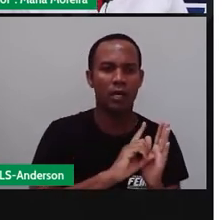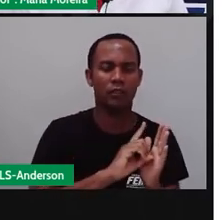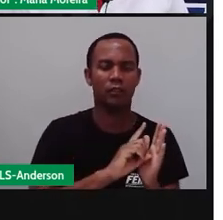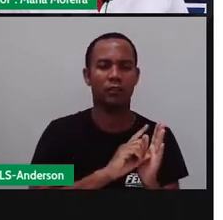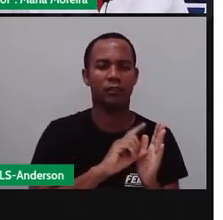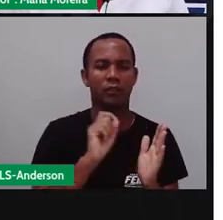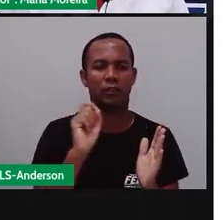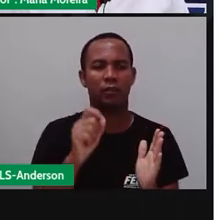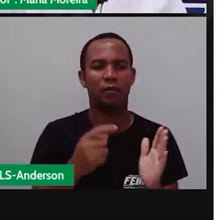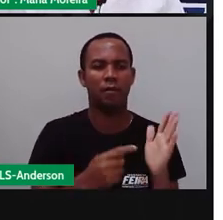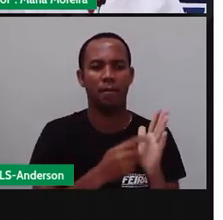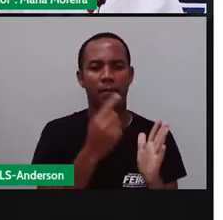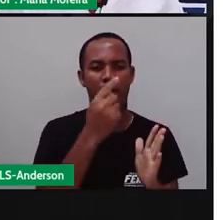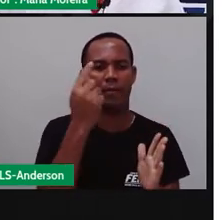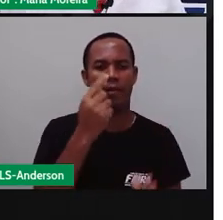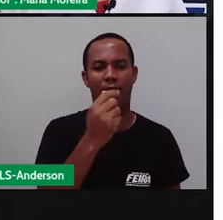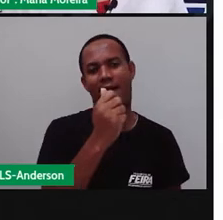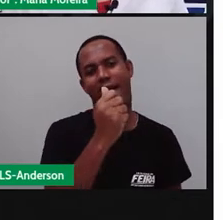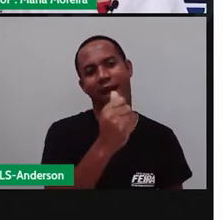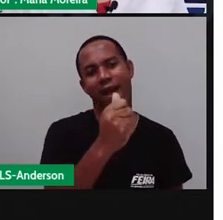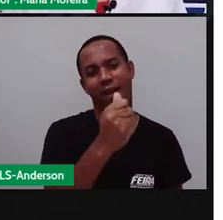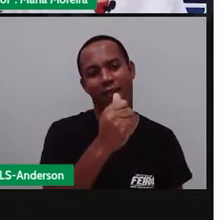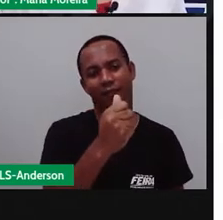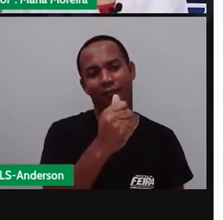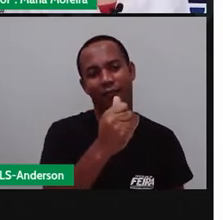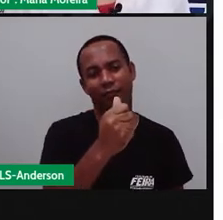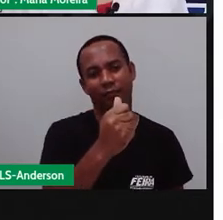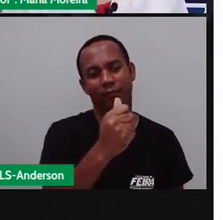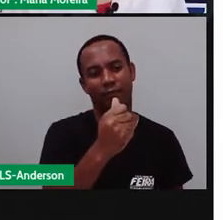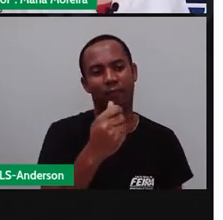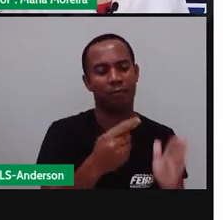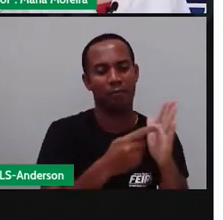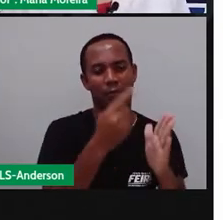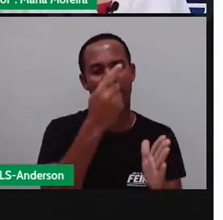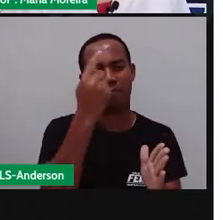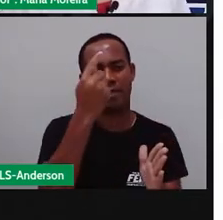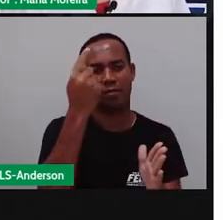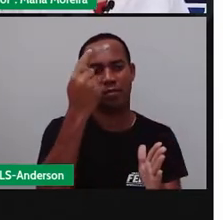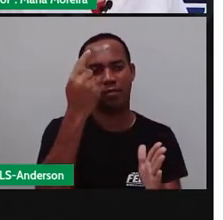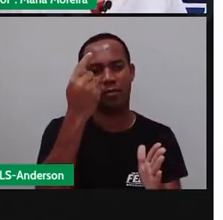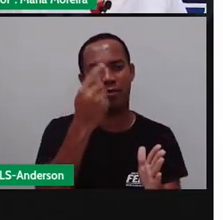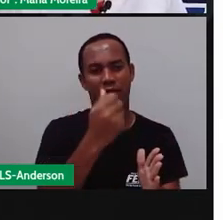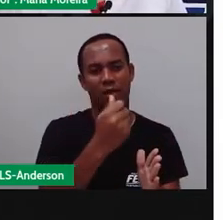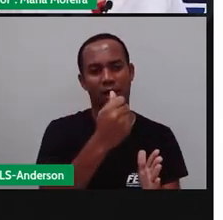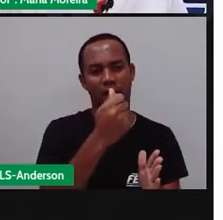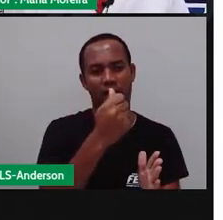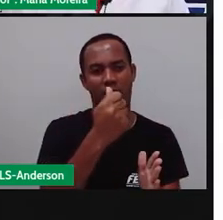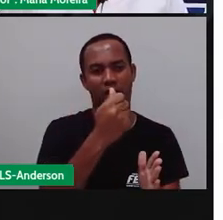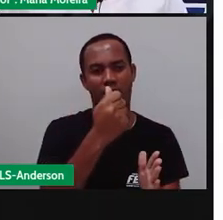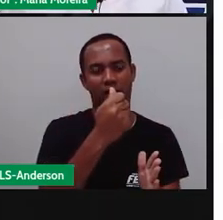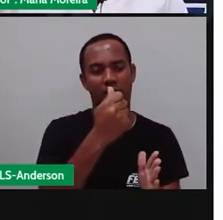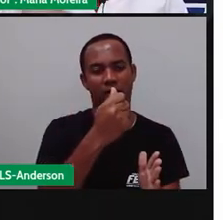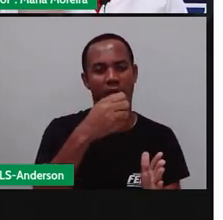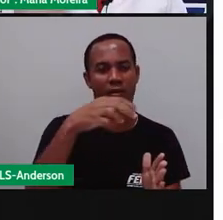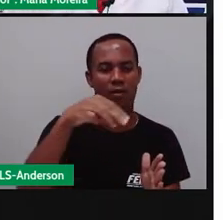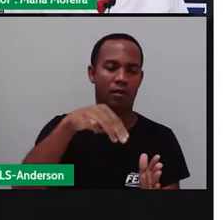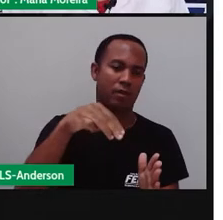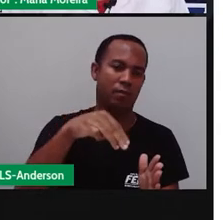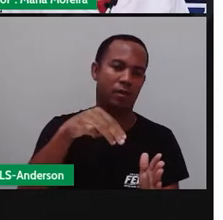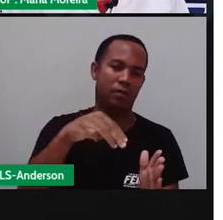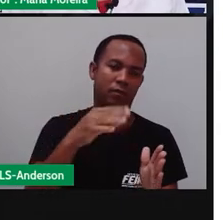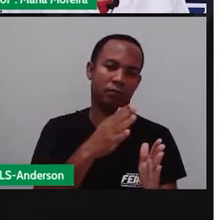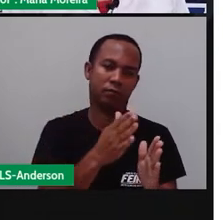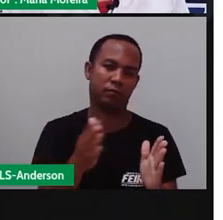Maria? Vem antes, porque no alfabeto A vem antes ou depois do M? vem antes. Então, isso é o que é a ordem